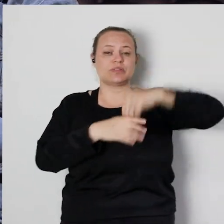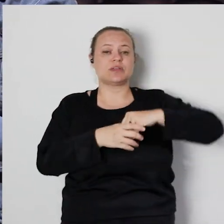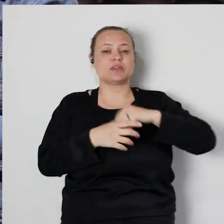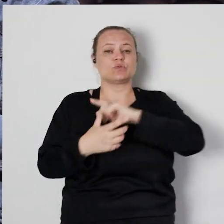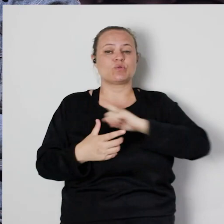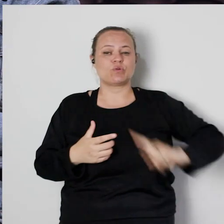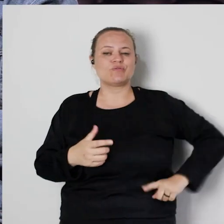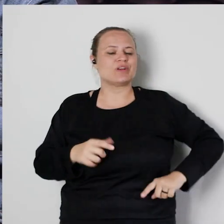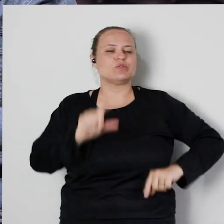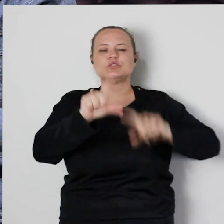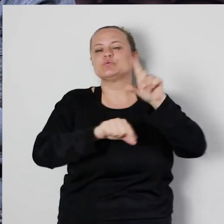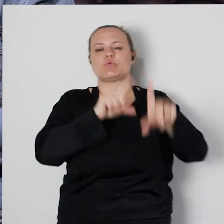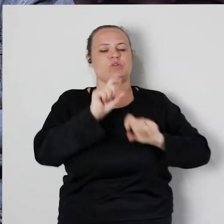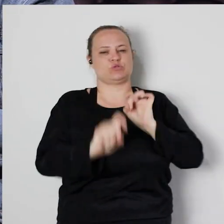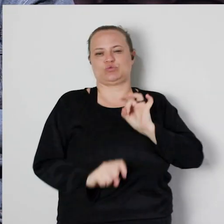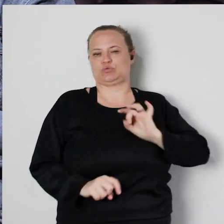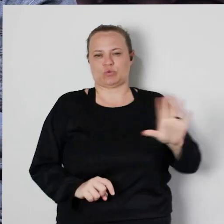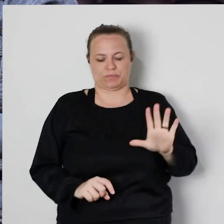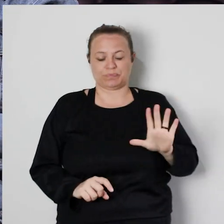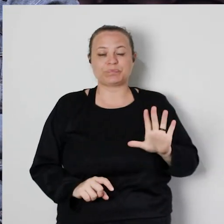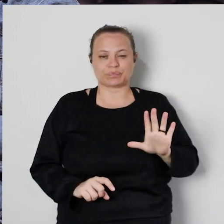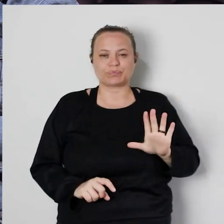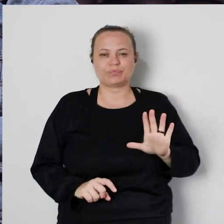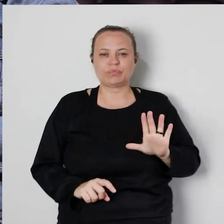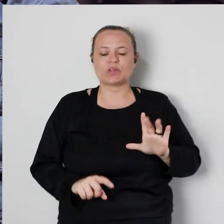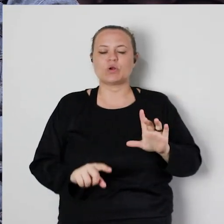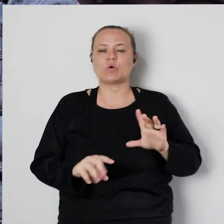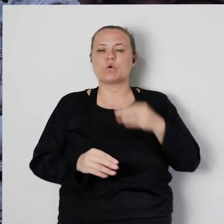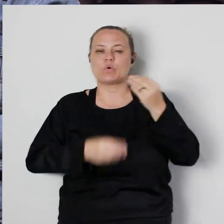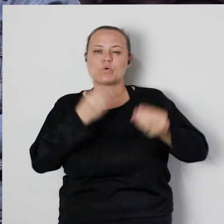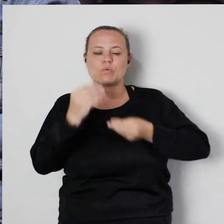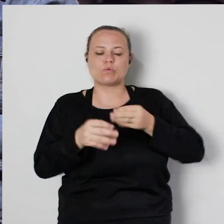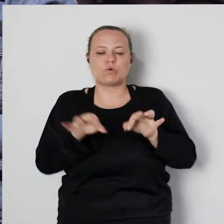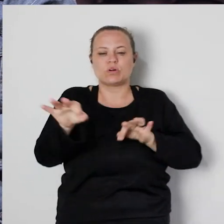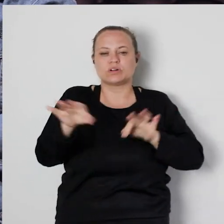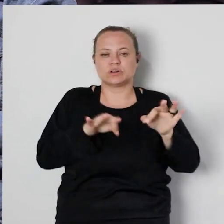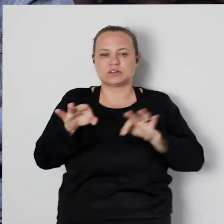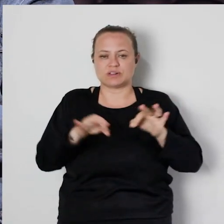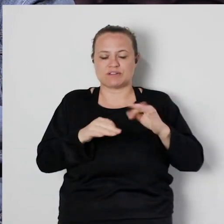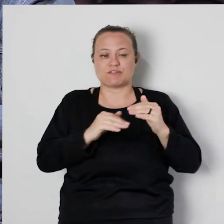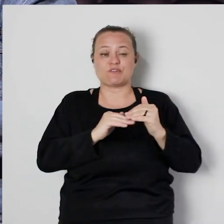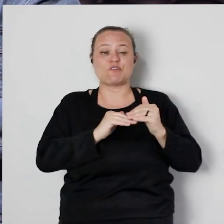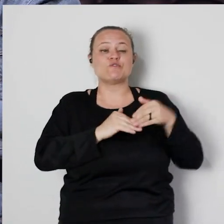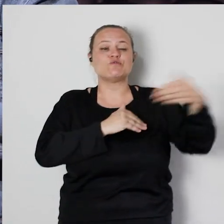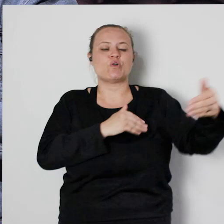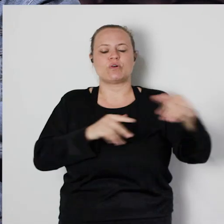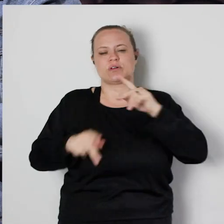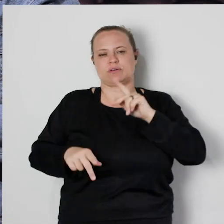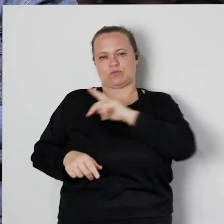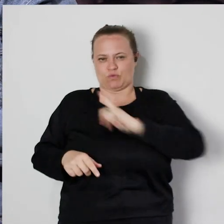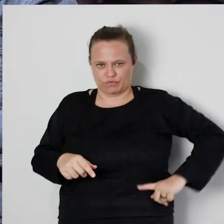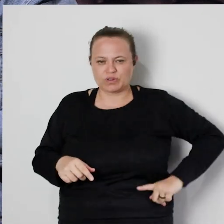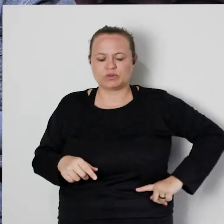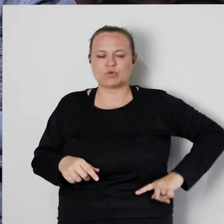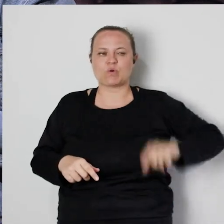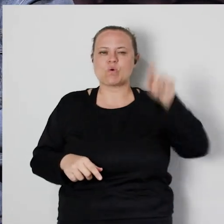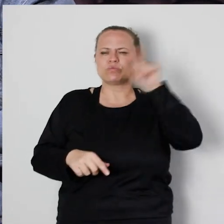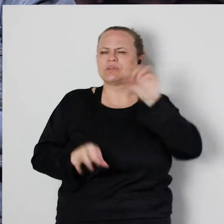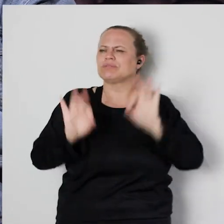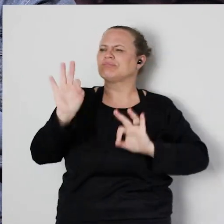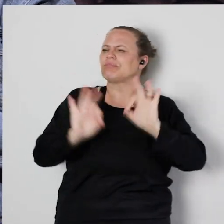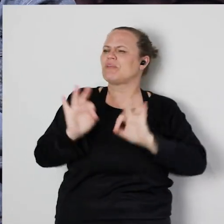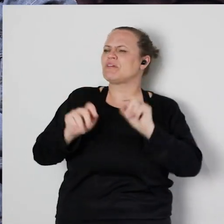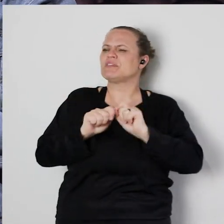ficava muito à mercê de quem está na gestão pública naquele momento, né, de quanto as